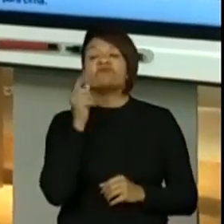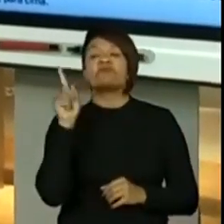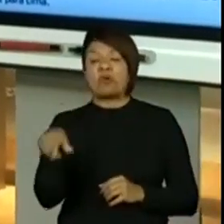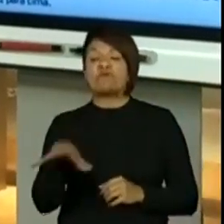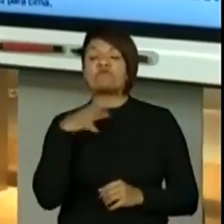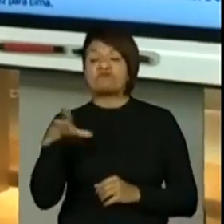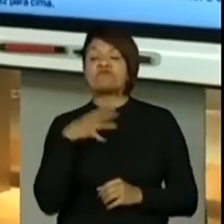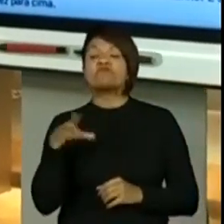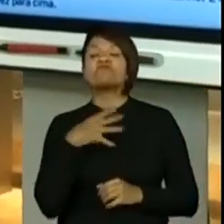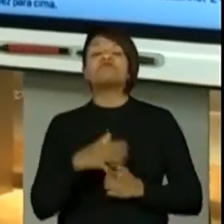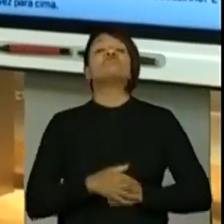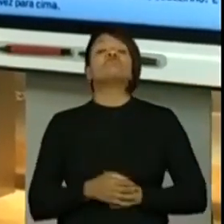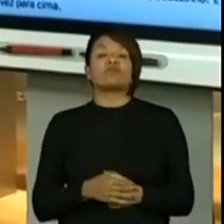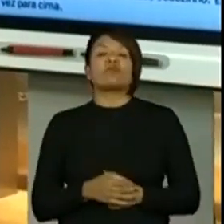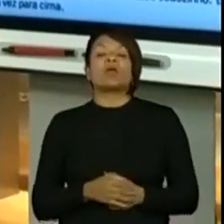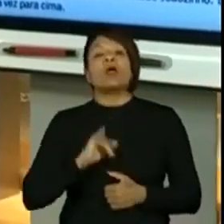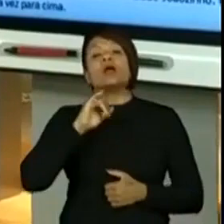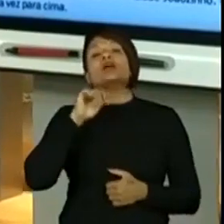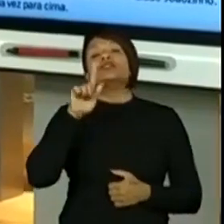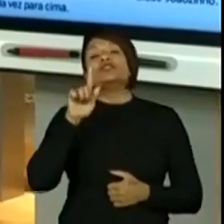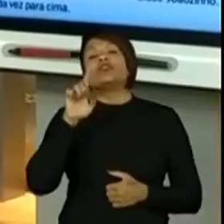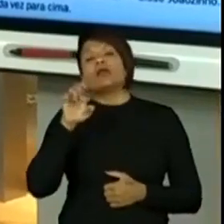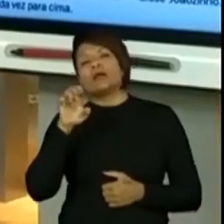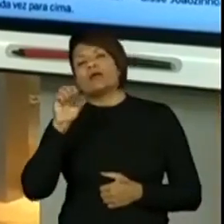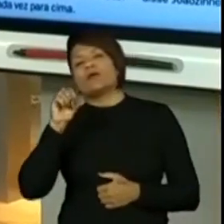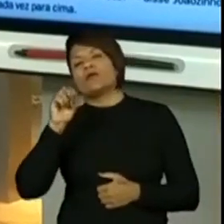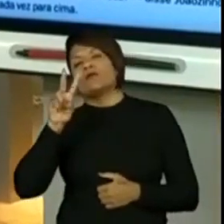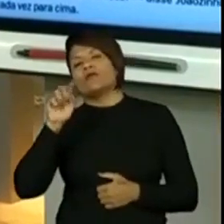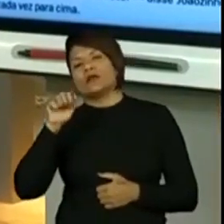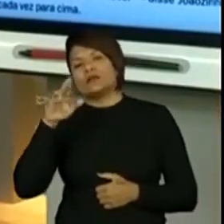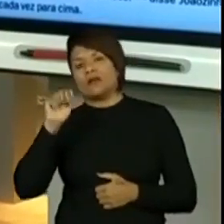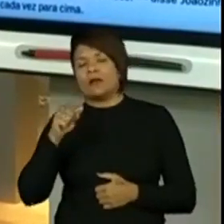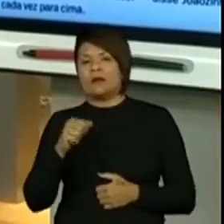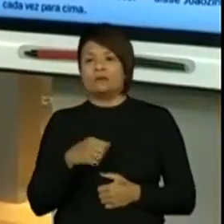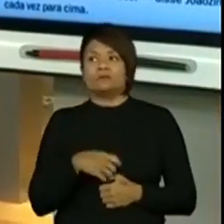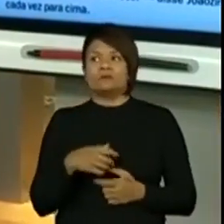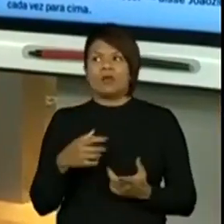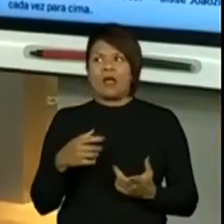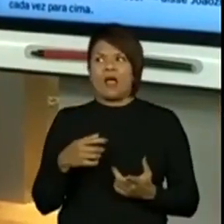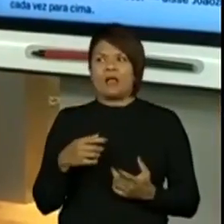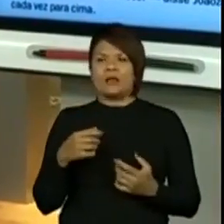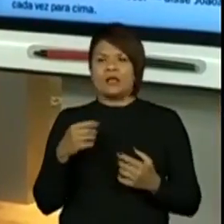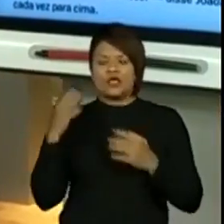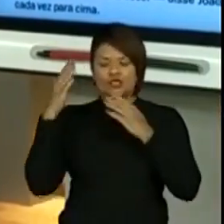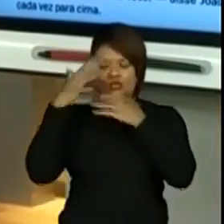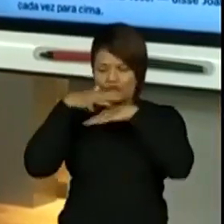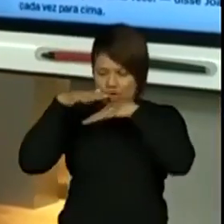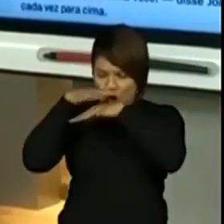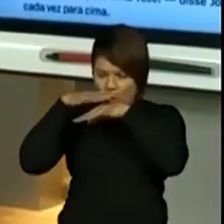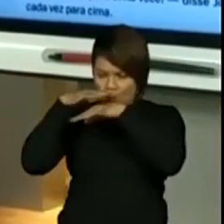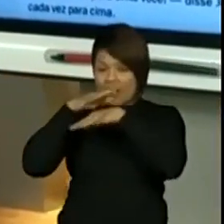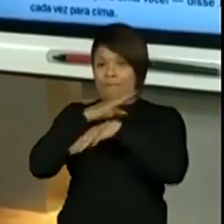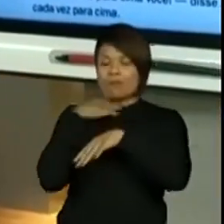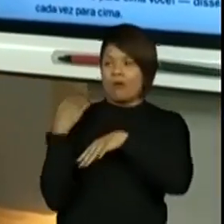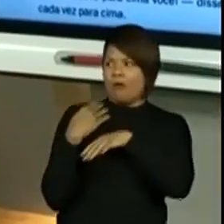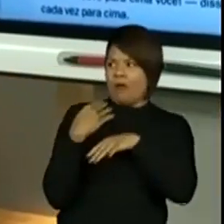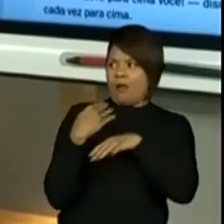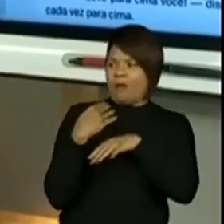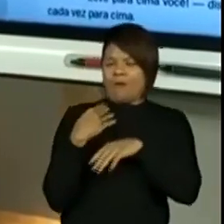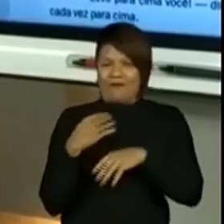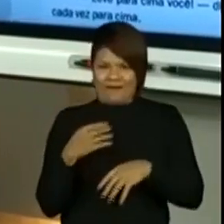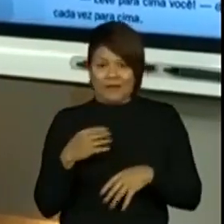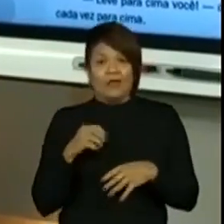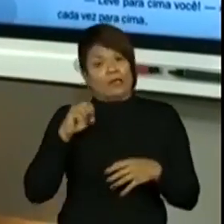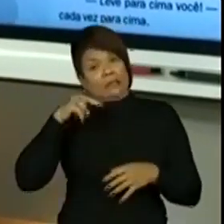super corajoso mesmo. Giovana, morreu vendo sua sombra. E a Nicole, ele não tinha medo de nada